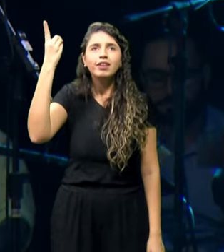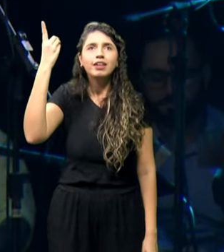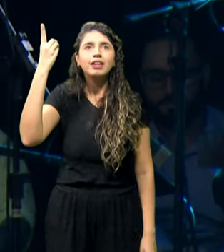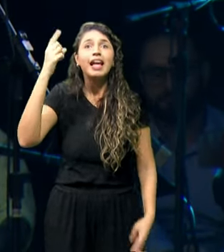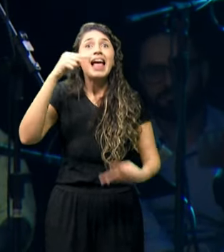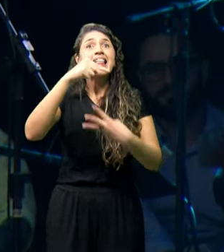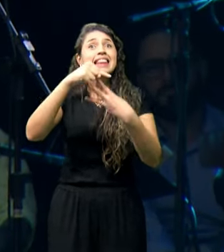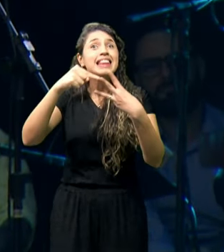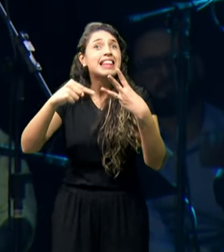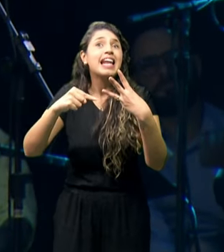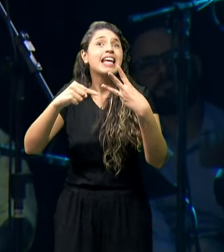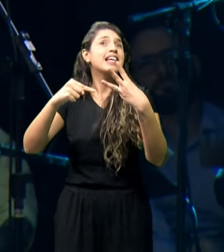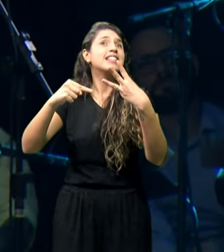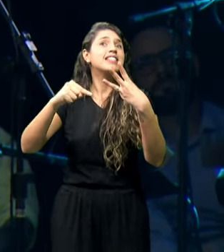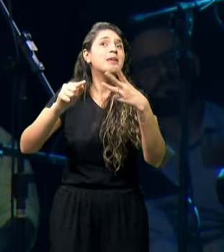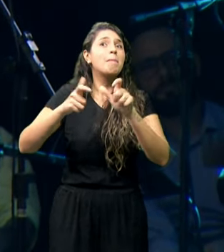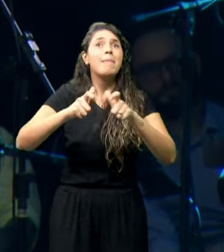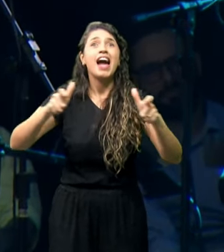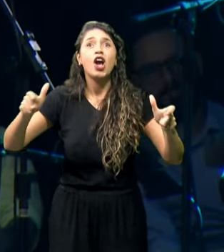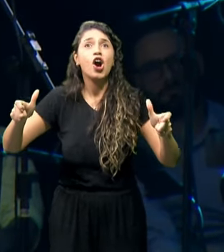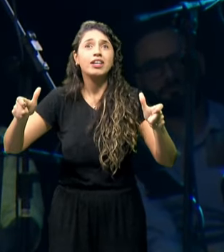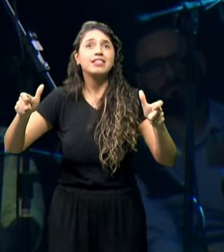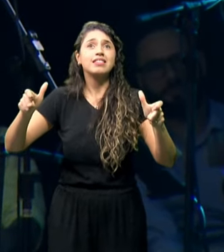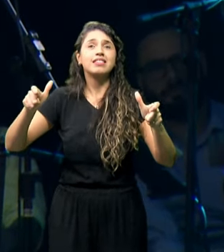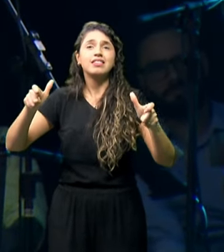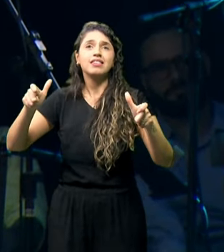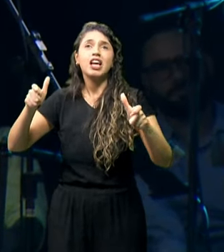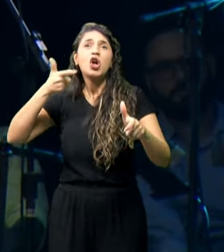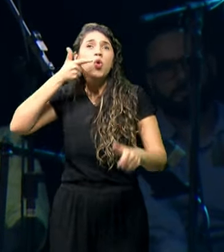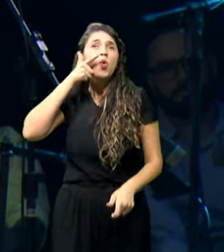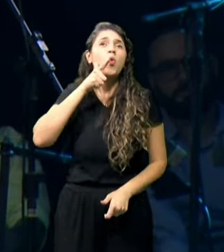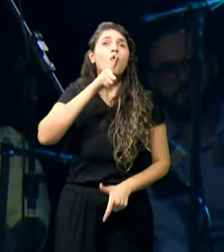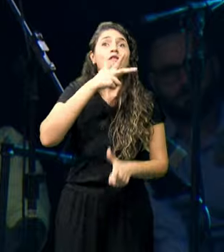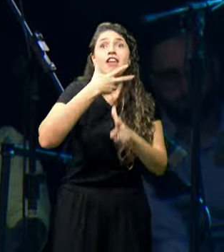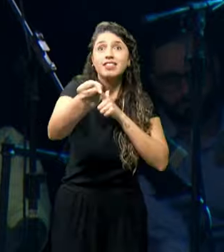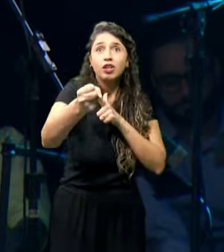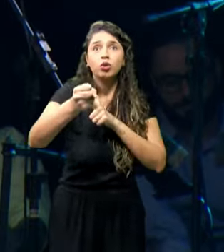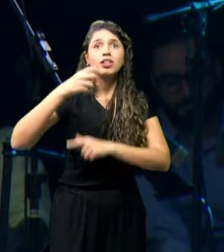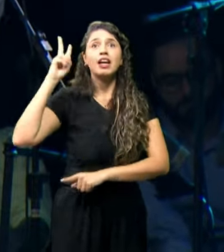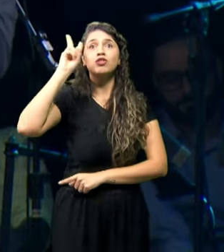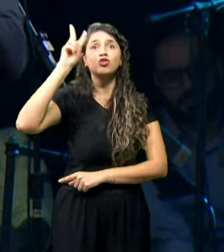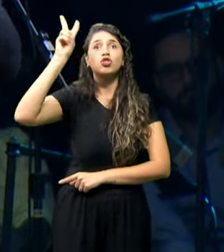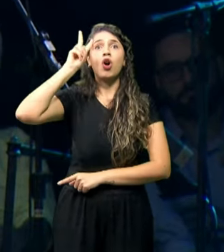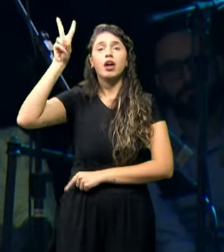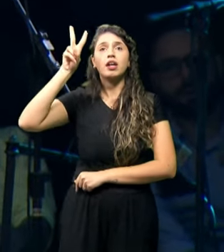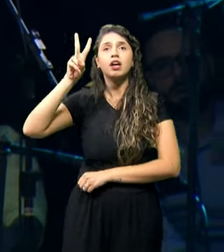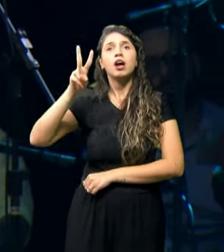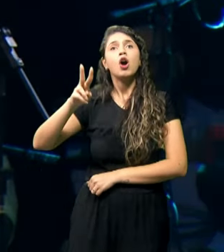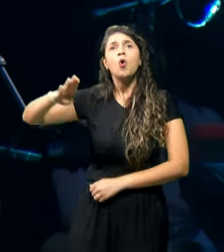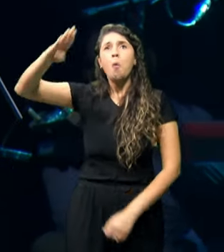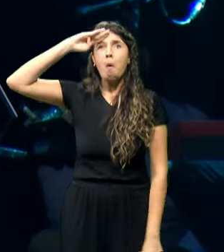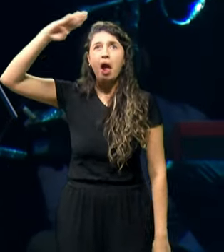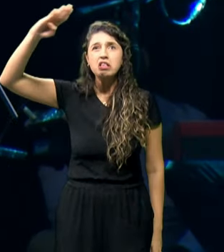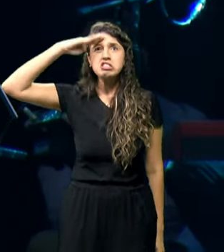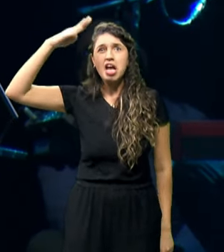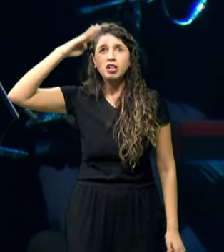três maiores conquistadores da história. O exército dele começa com 400 ferrados.